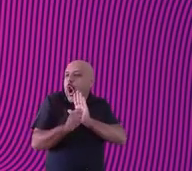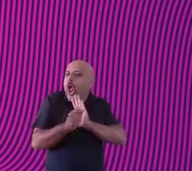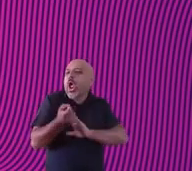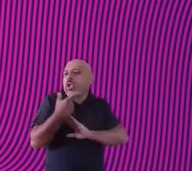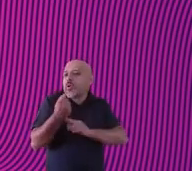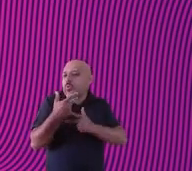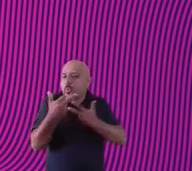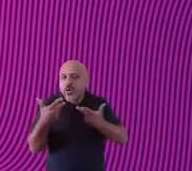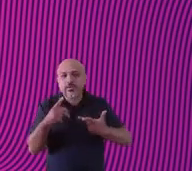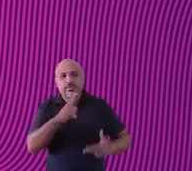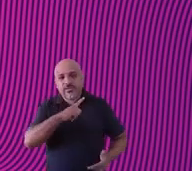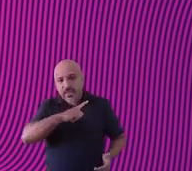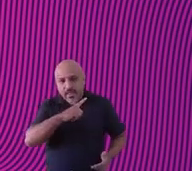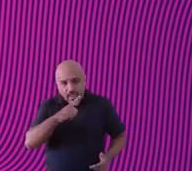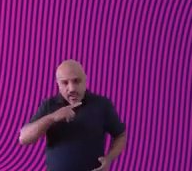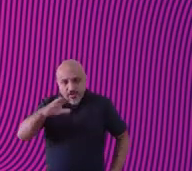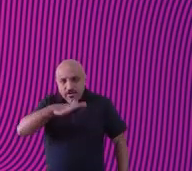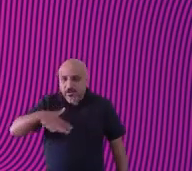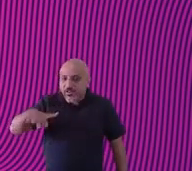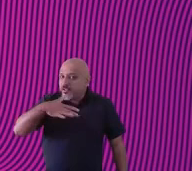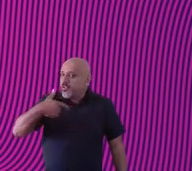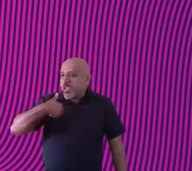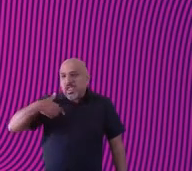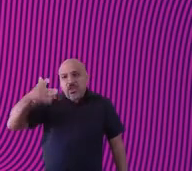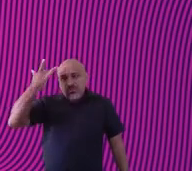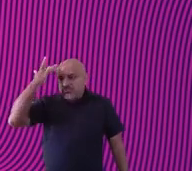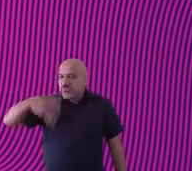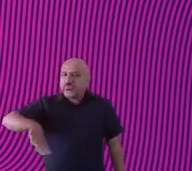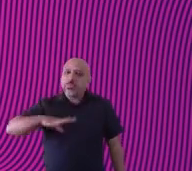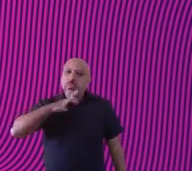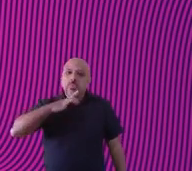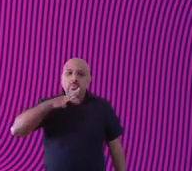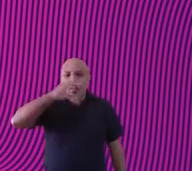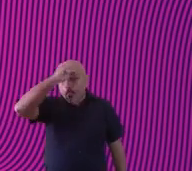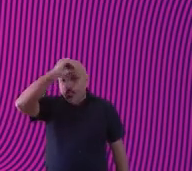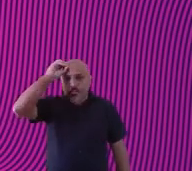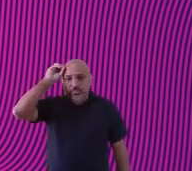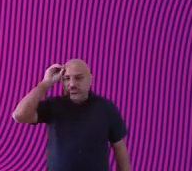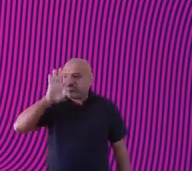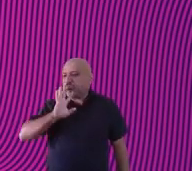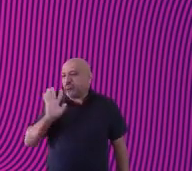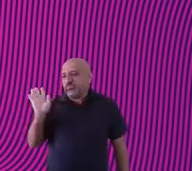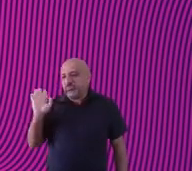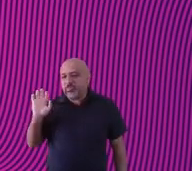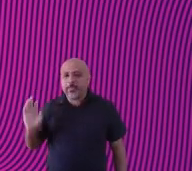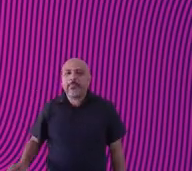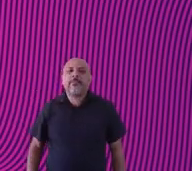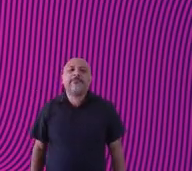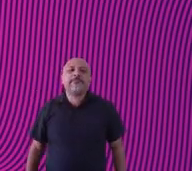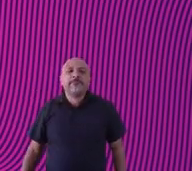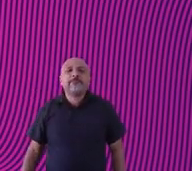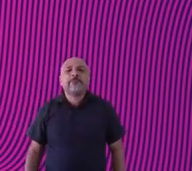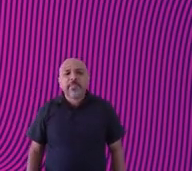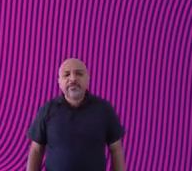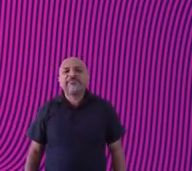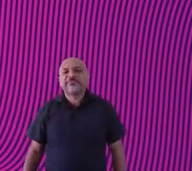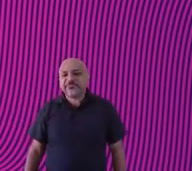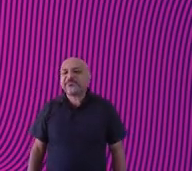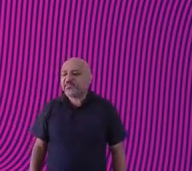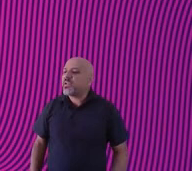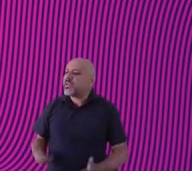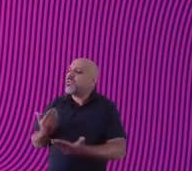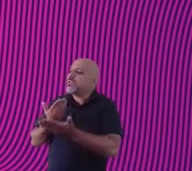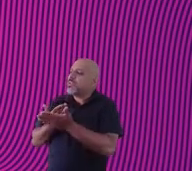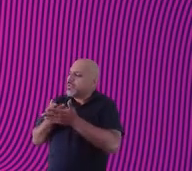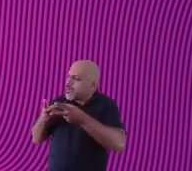falante e alguma coisa nessa área no desconhece completamente E aí galera foram bastante isso